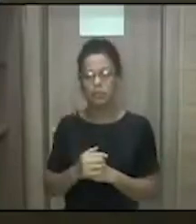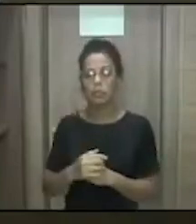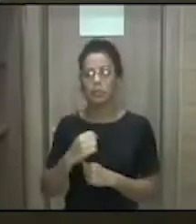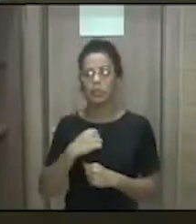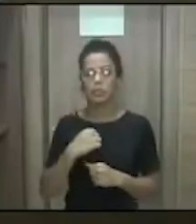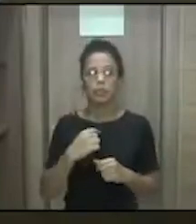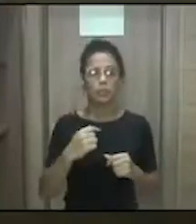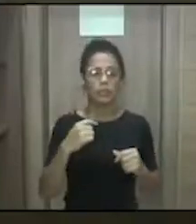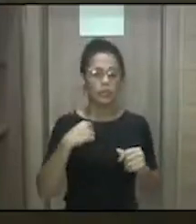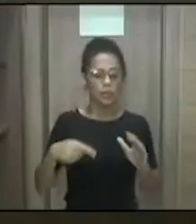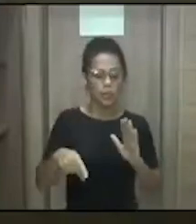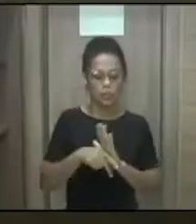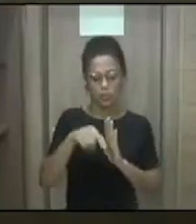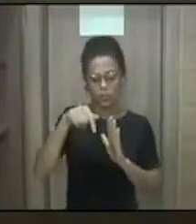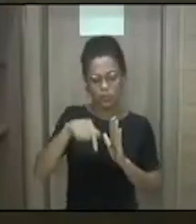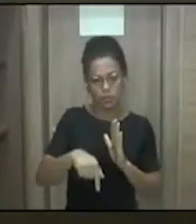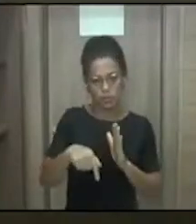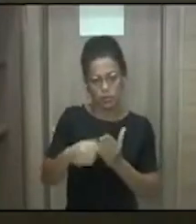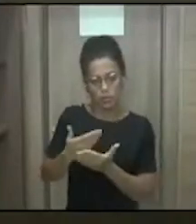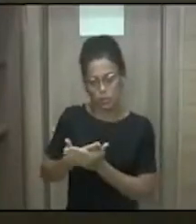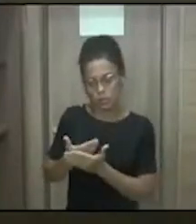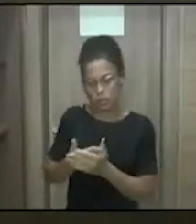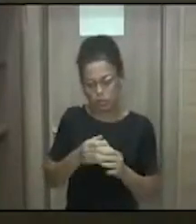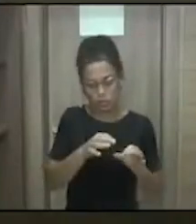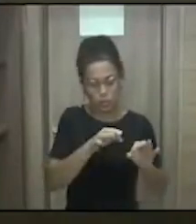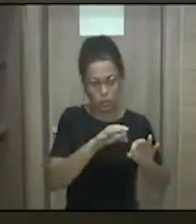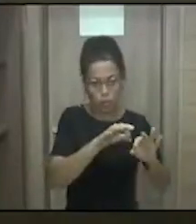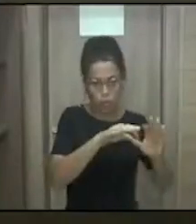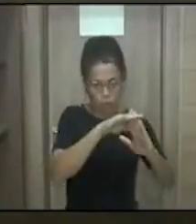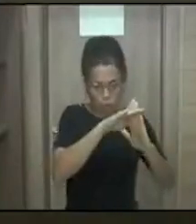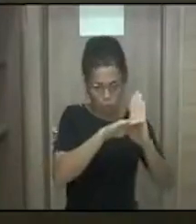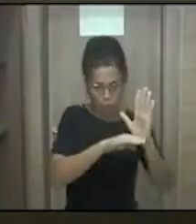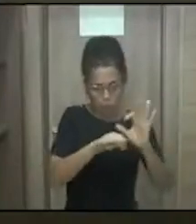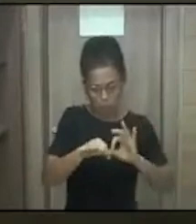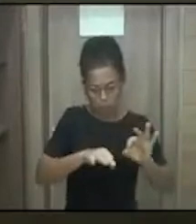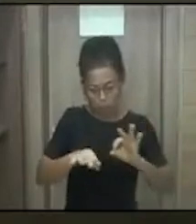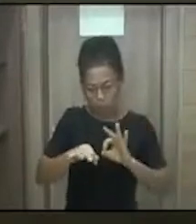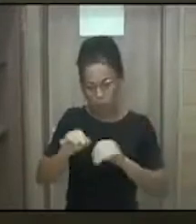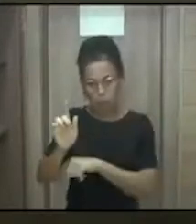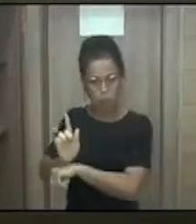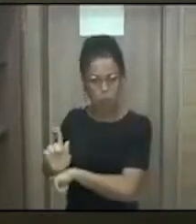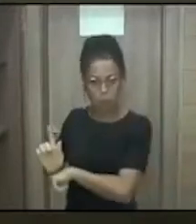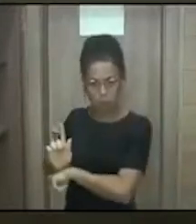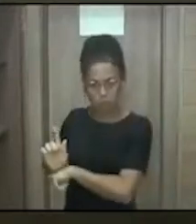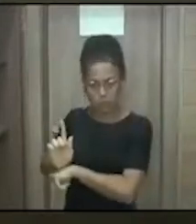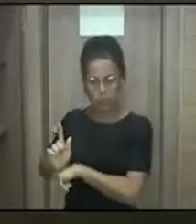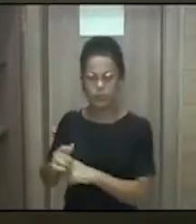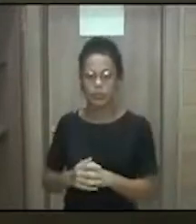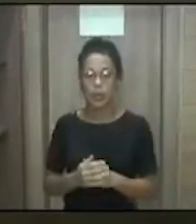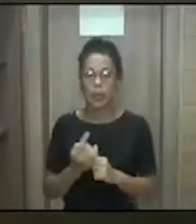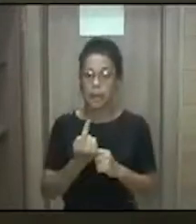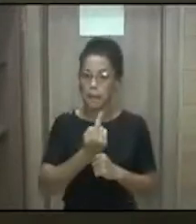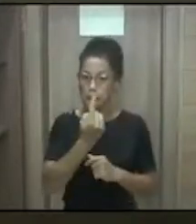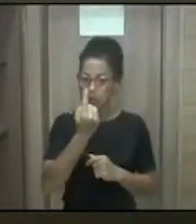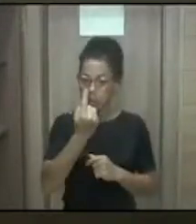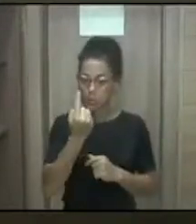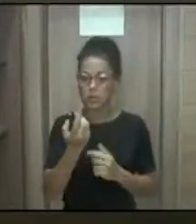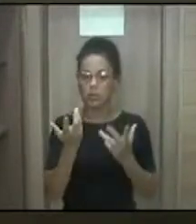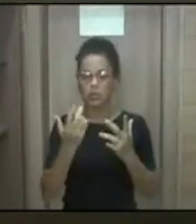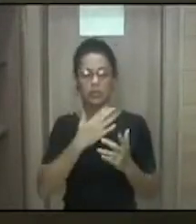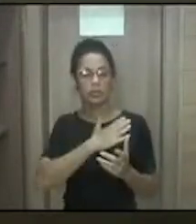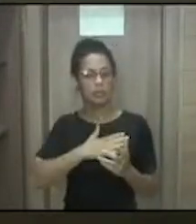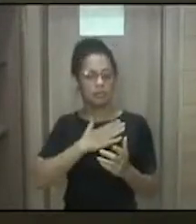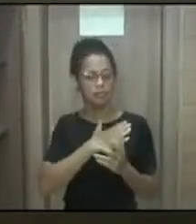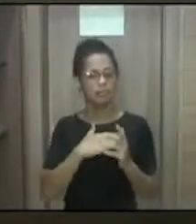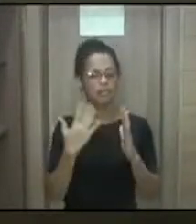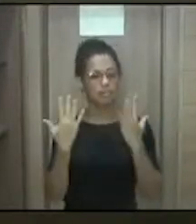Cardoso, sou residente aqui em Planejamento e Gestão, Saúde Coletiva com área de Planejamento e Gestão. Primeiro, eu gostaria de parabenizar, porque eu estava